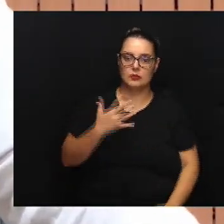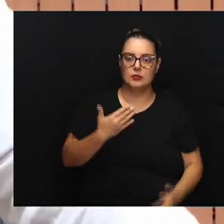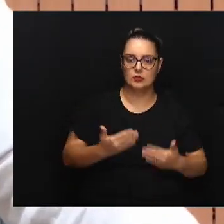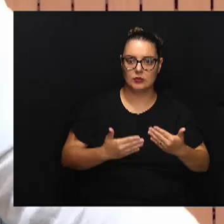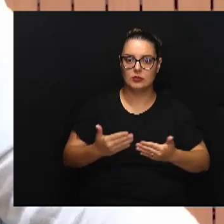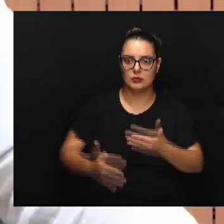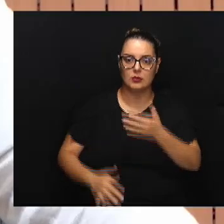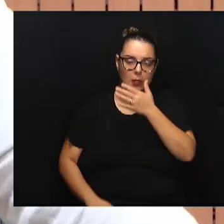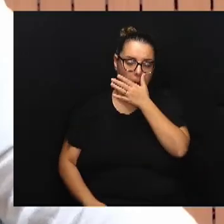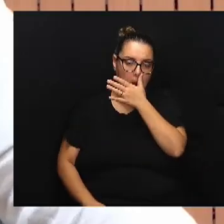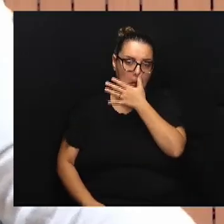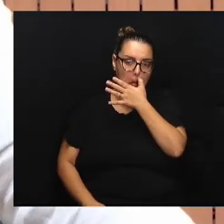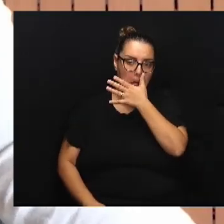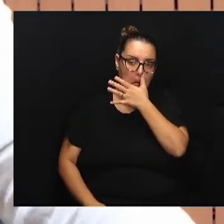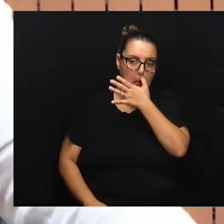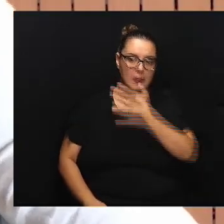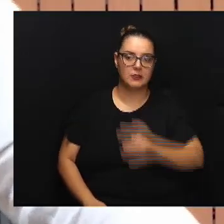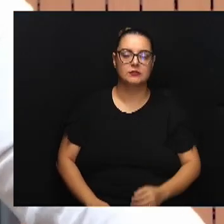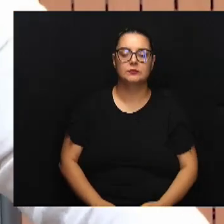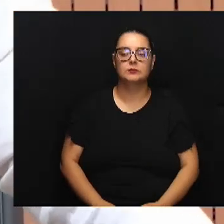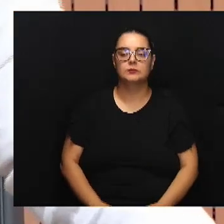processo.